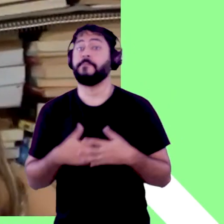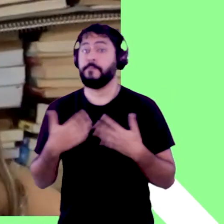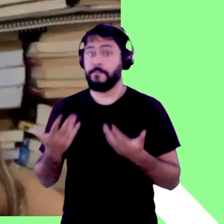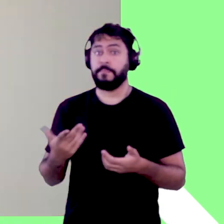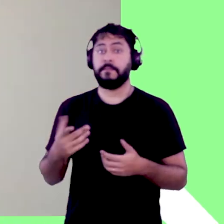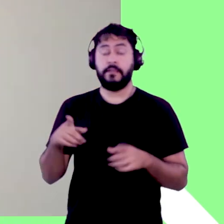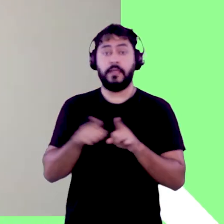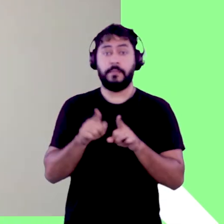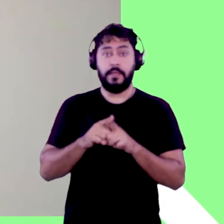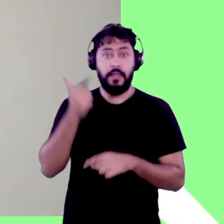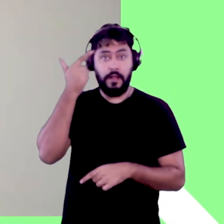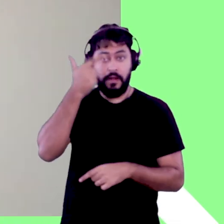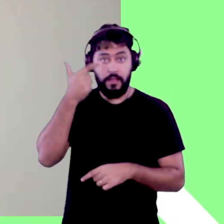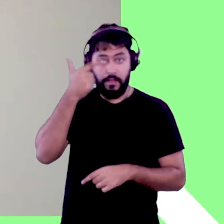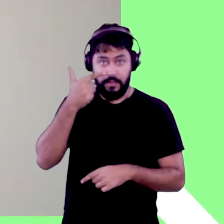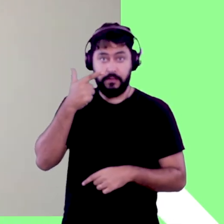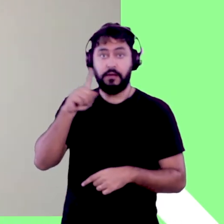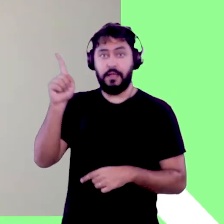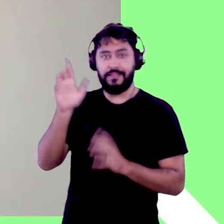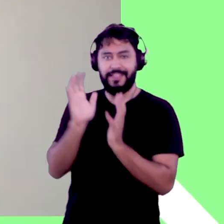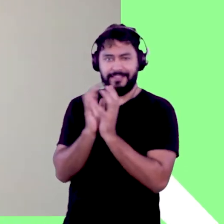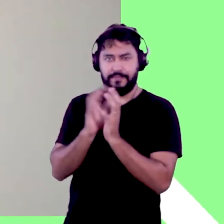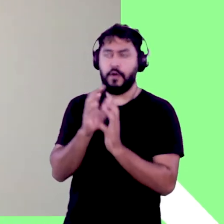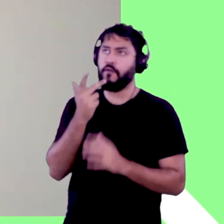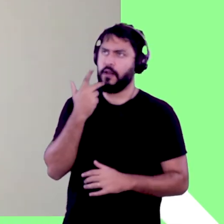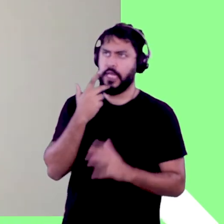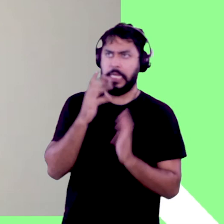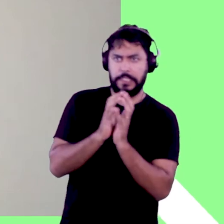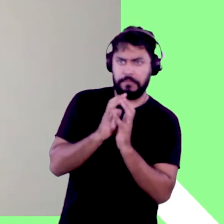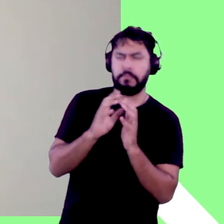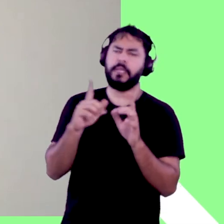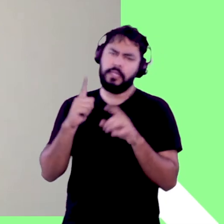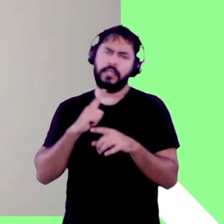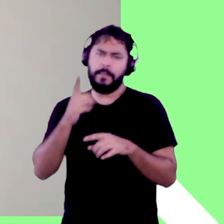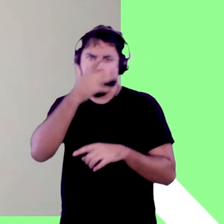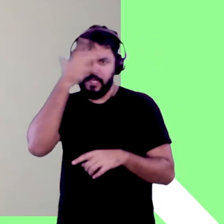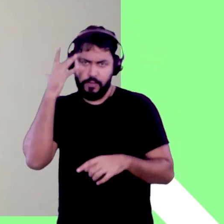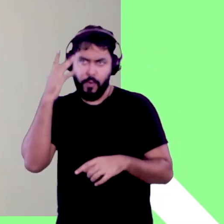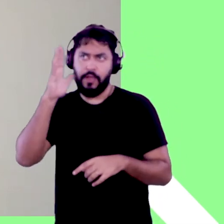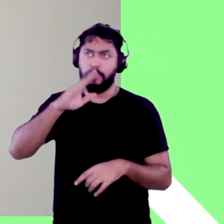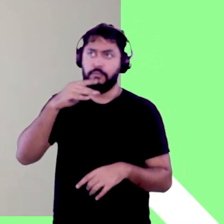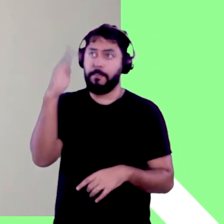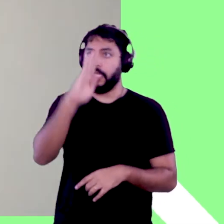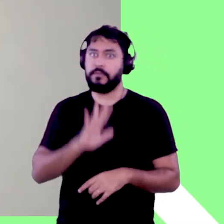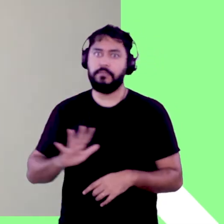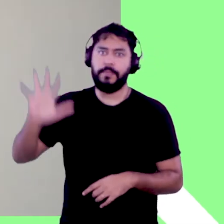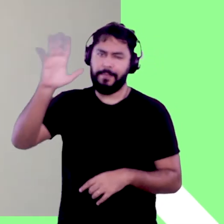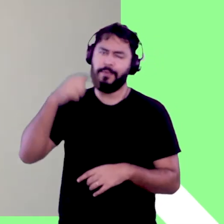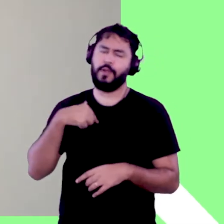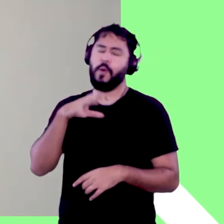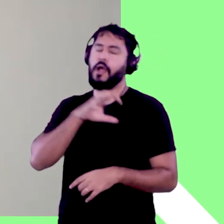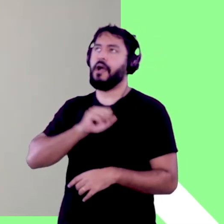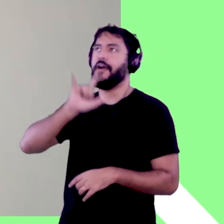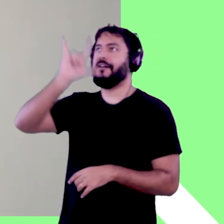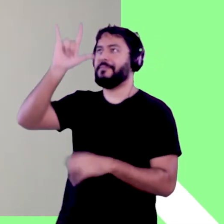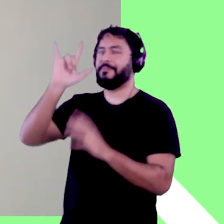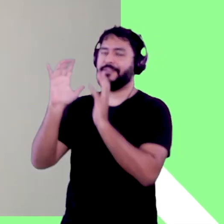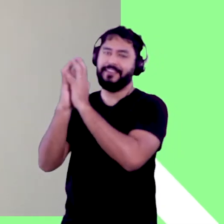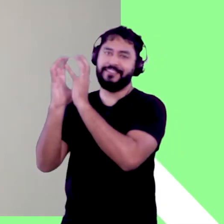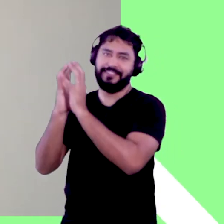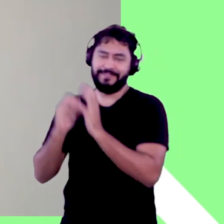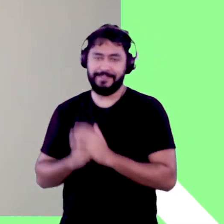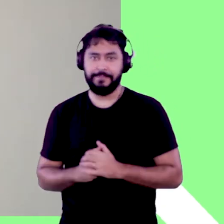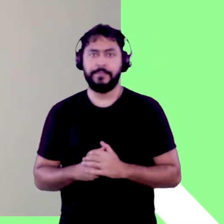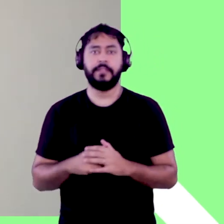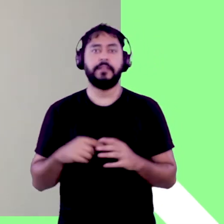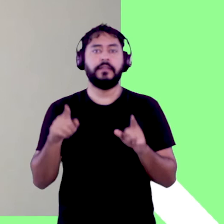Da Lili também, lá do Recife. Gente, falei do Recife, mas deve ter gente aqui do Brasil inteiro, que eu amo Recife demais. Tem um trabalho na perspectiva de evidenciar